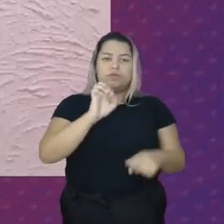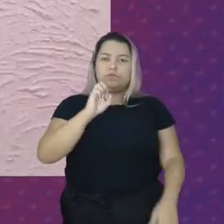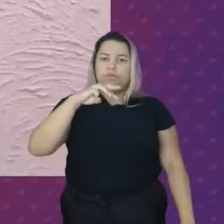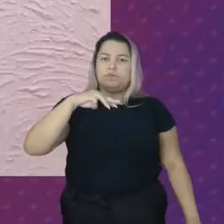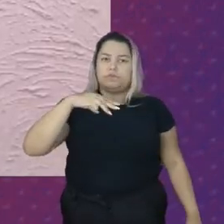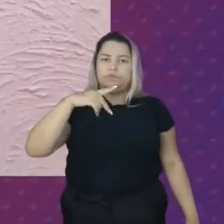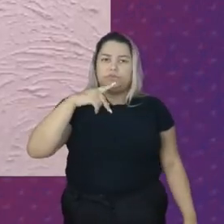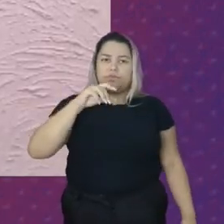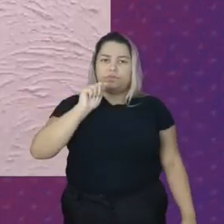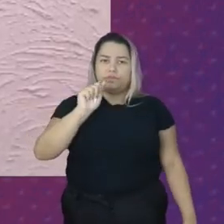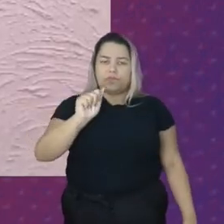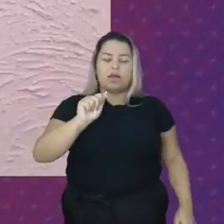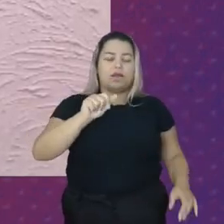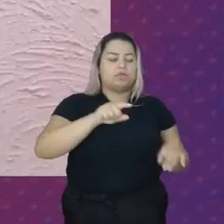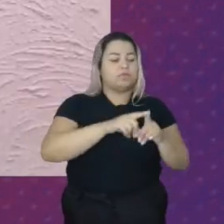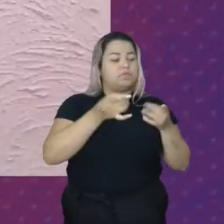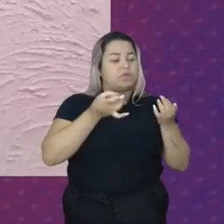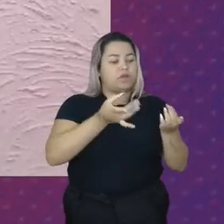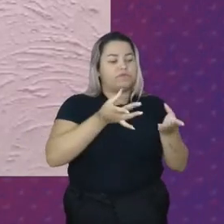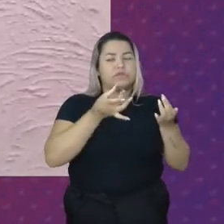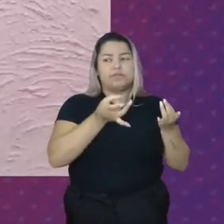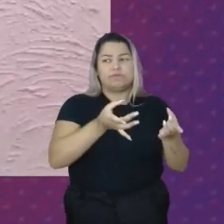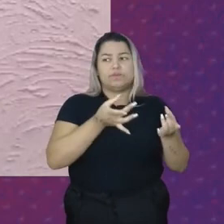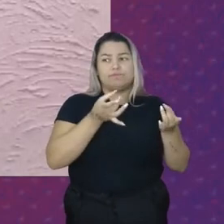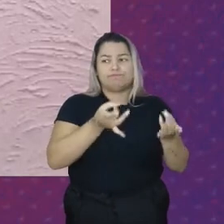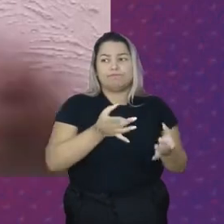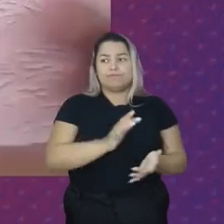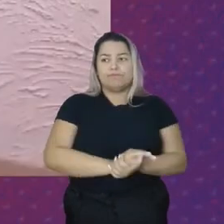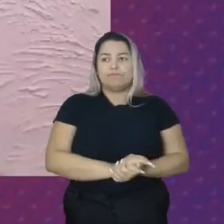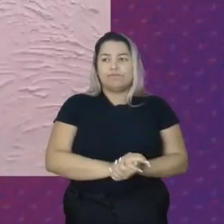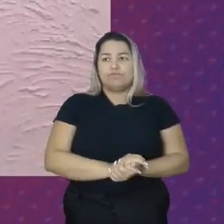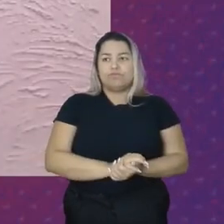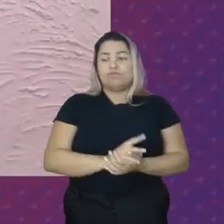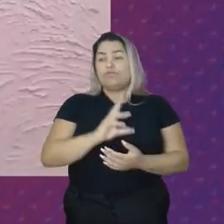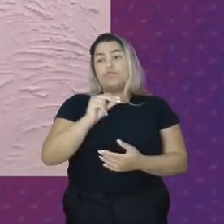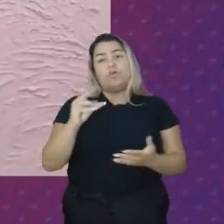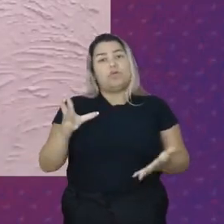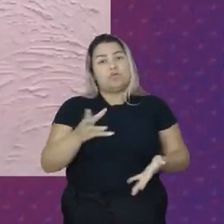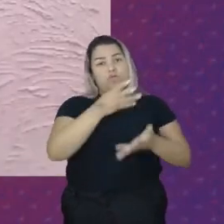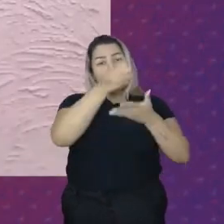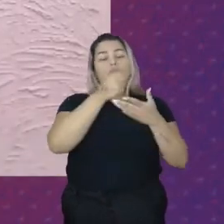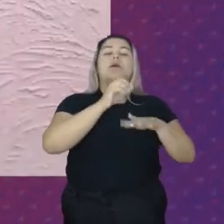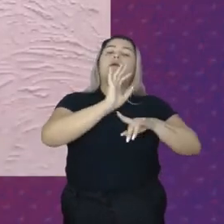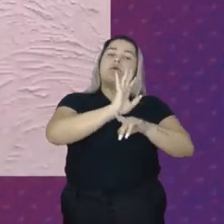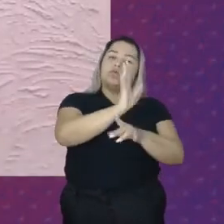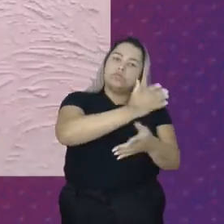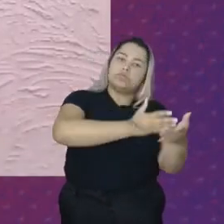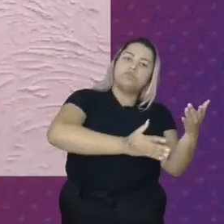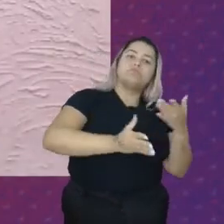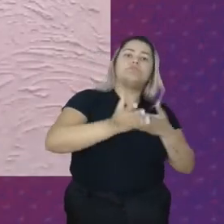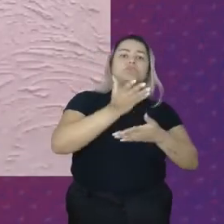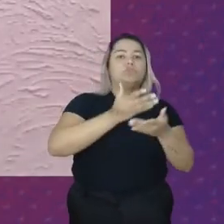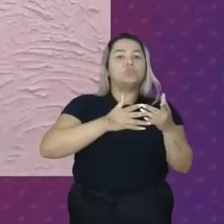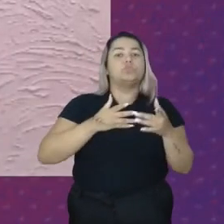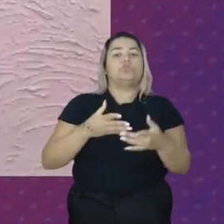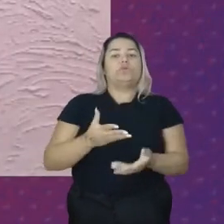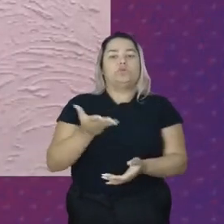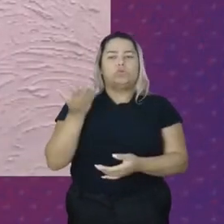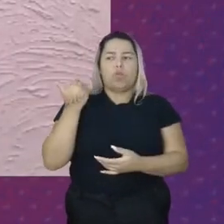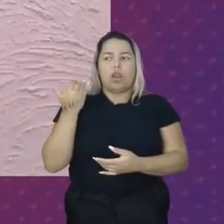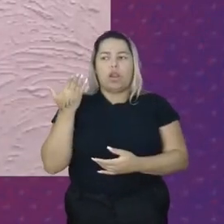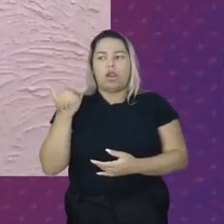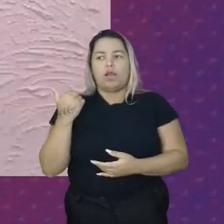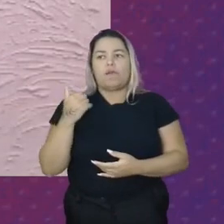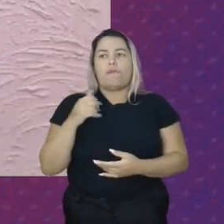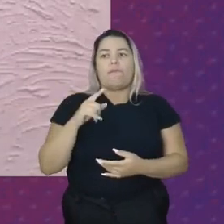vender empadinha. Não é um salvar a pátria, mas ajudou muito nessa época. Tivemos